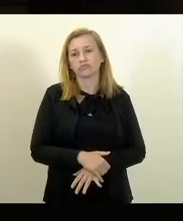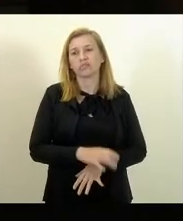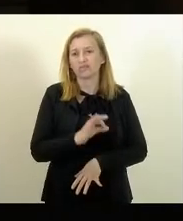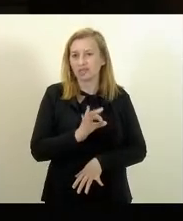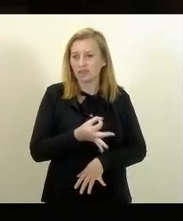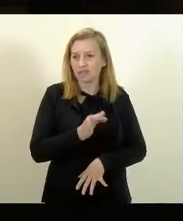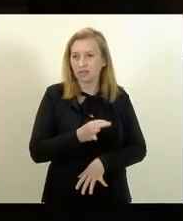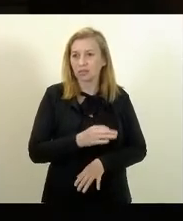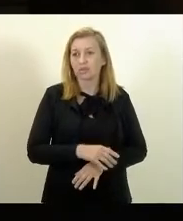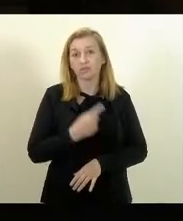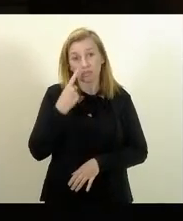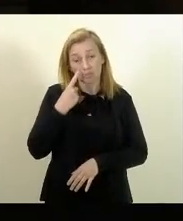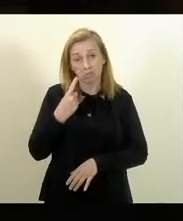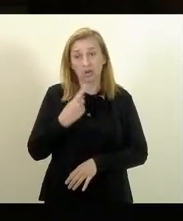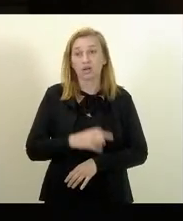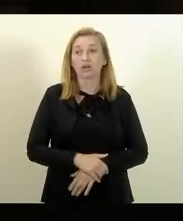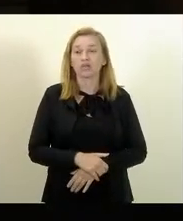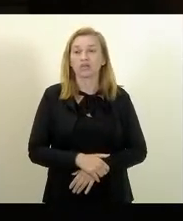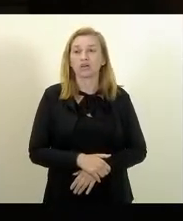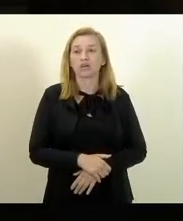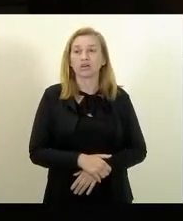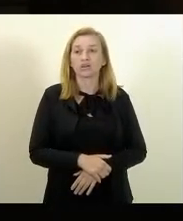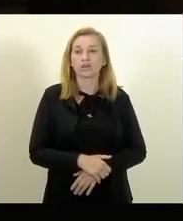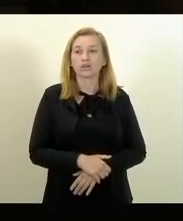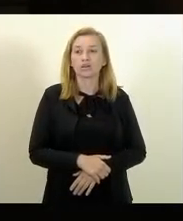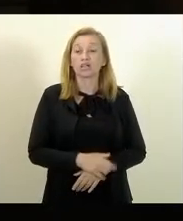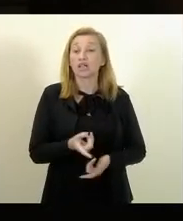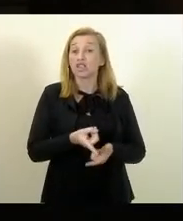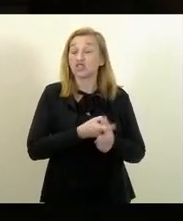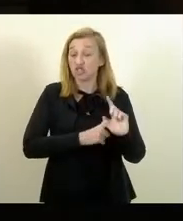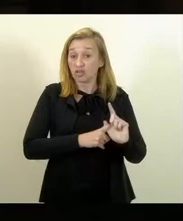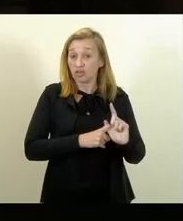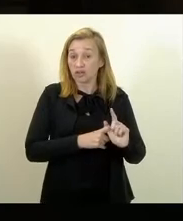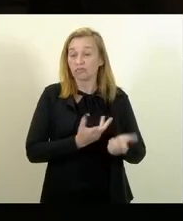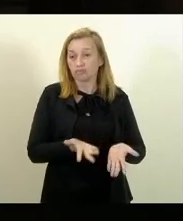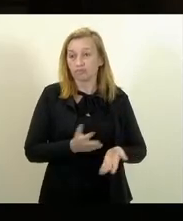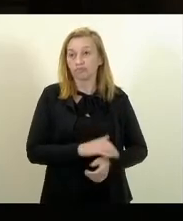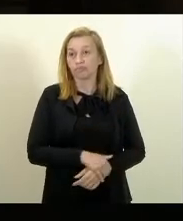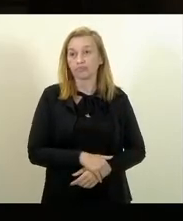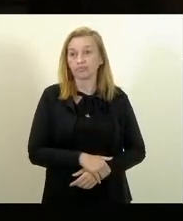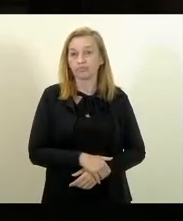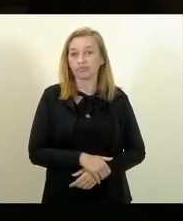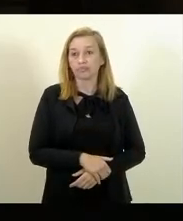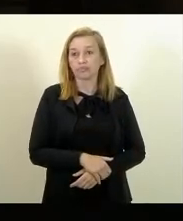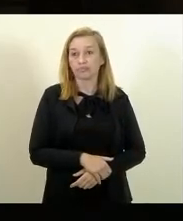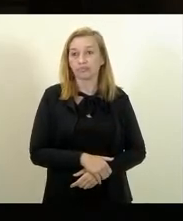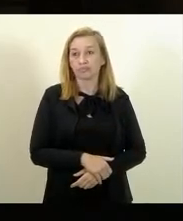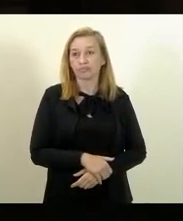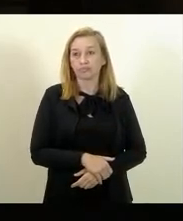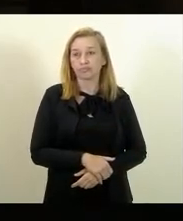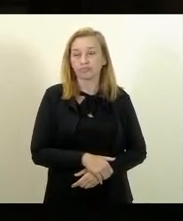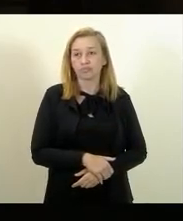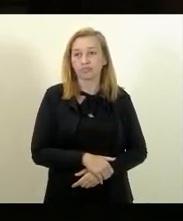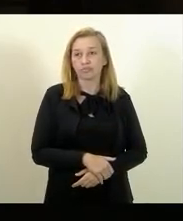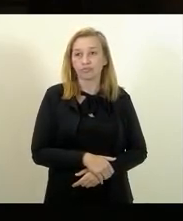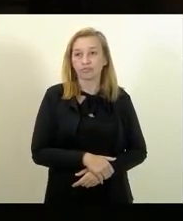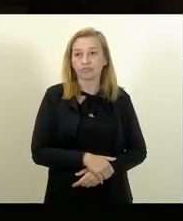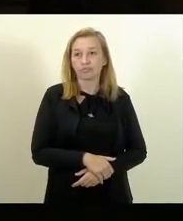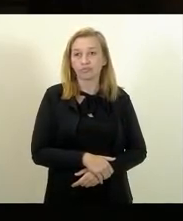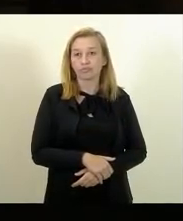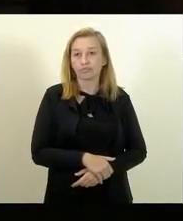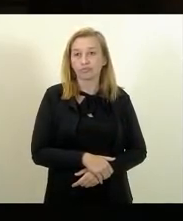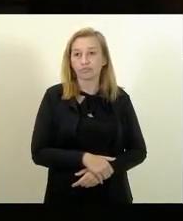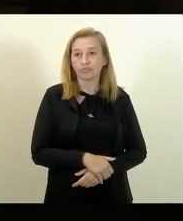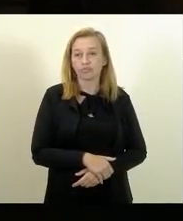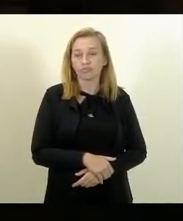exclusivamente. Veja bem, esta dívida ativa, se ela é a